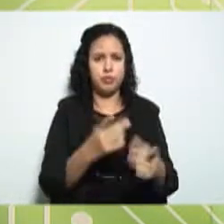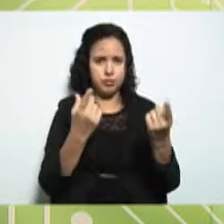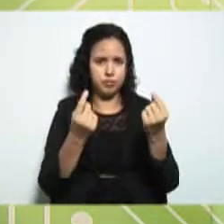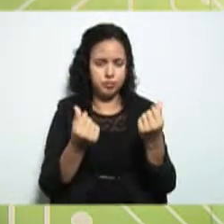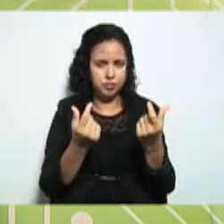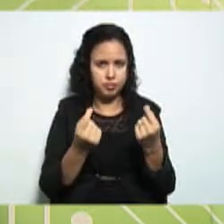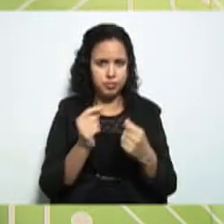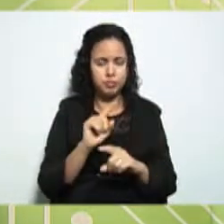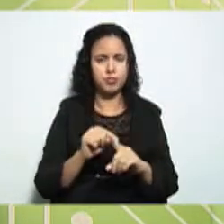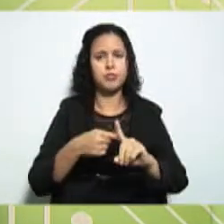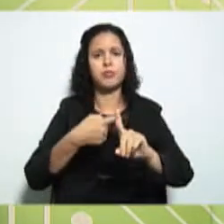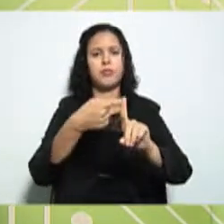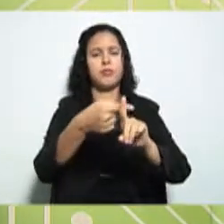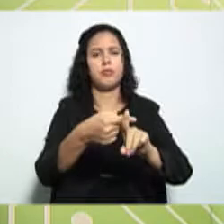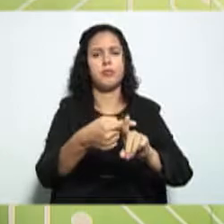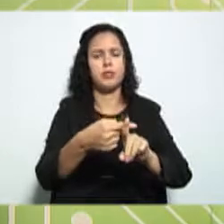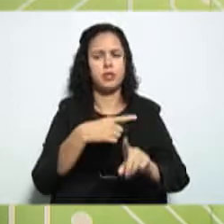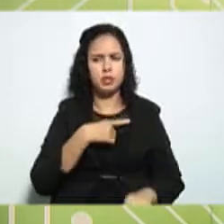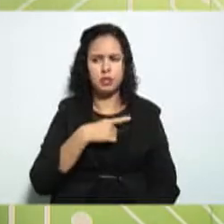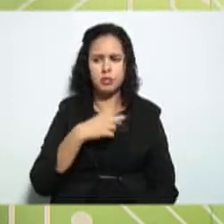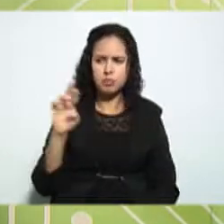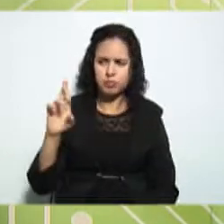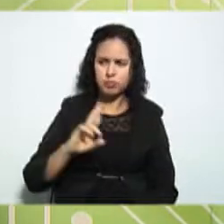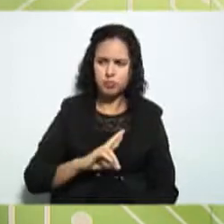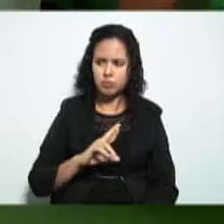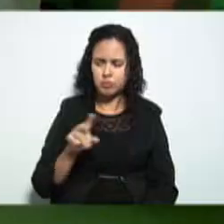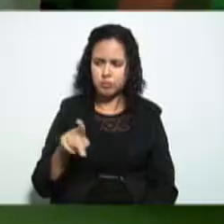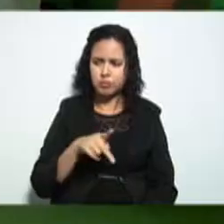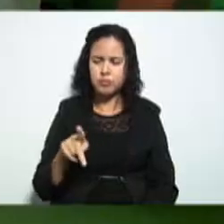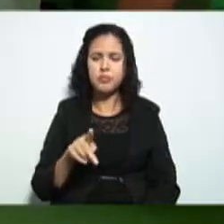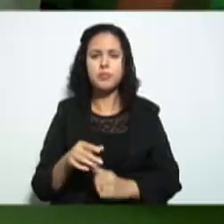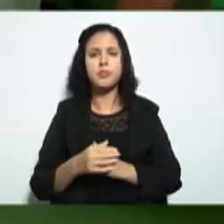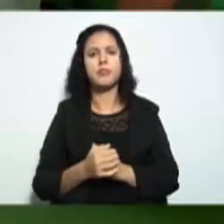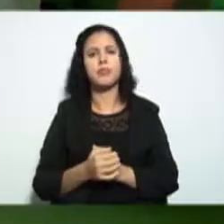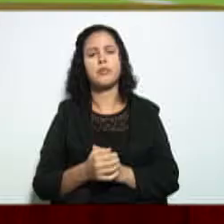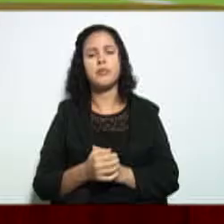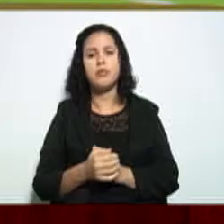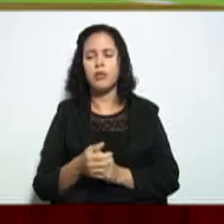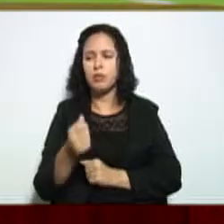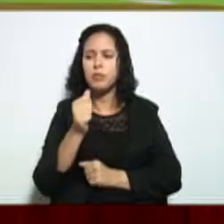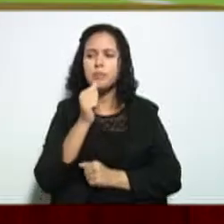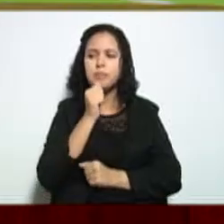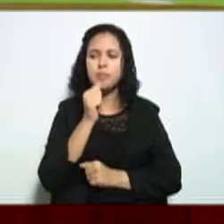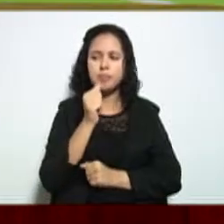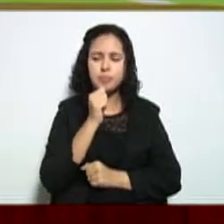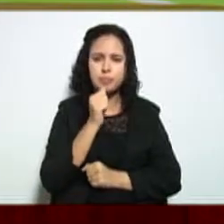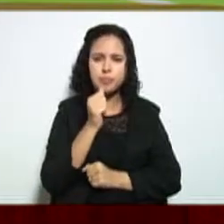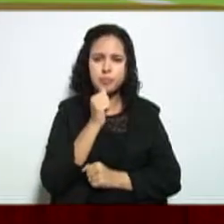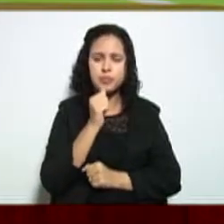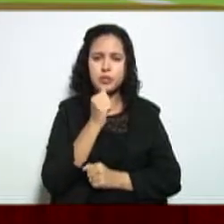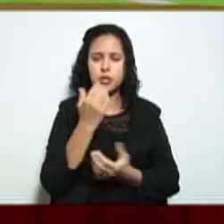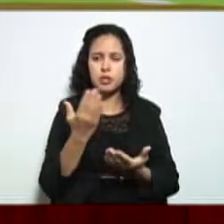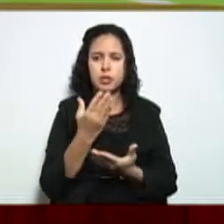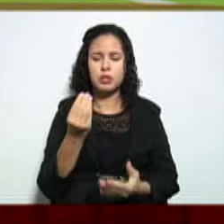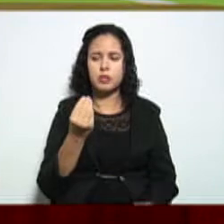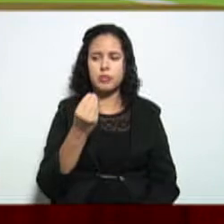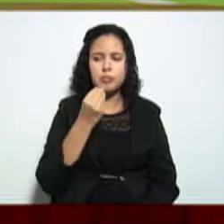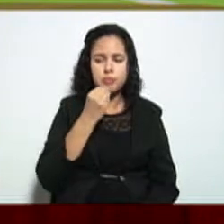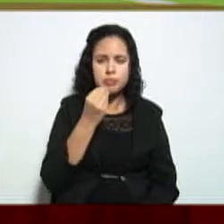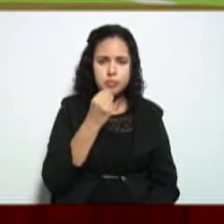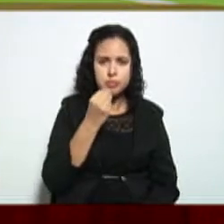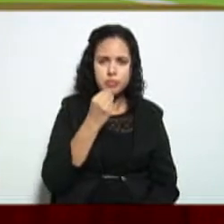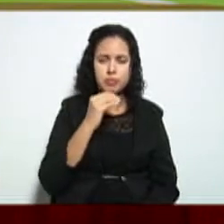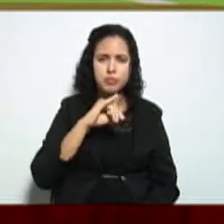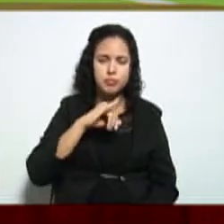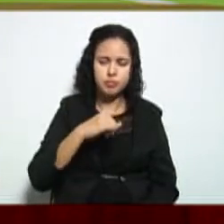positivo? Professor, a gente teve alguma resposta para essa pergunta? Ainda não. Eu queria aproveitar e mandar um alô para a Escola Primavera, que